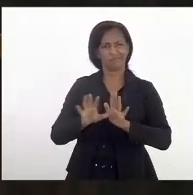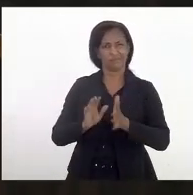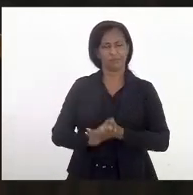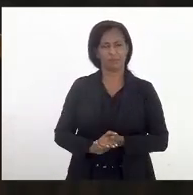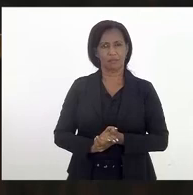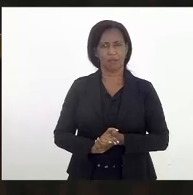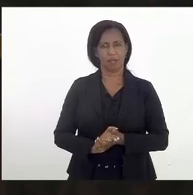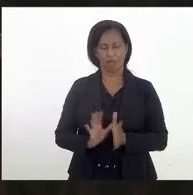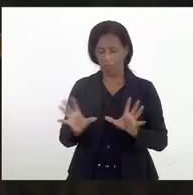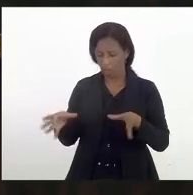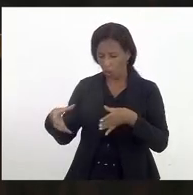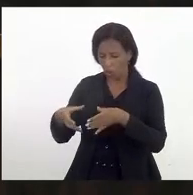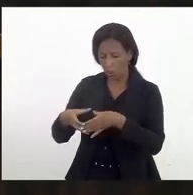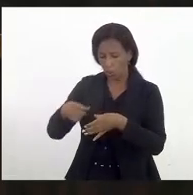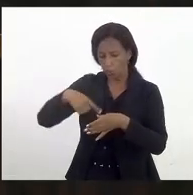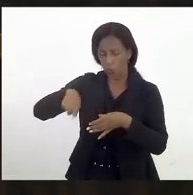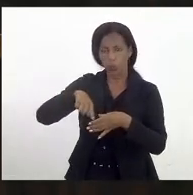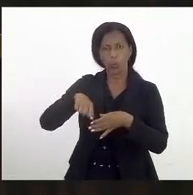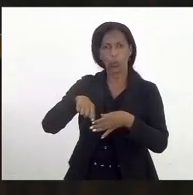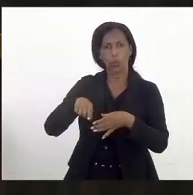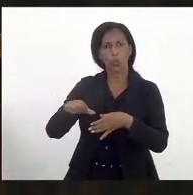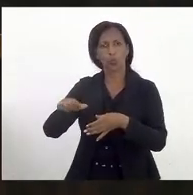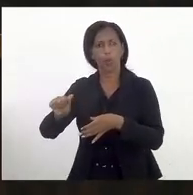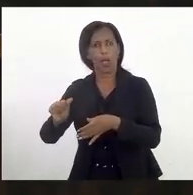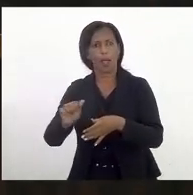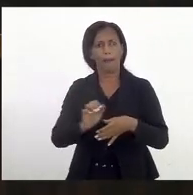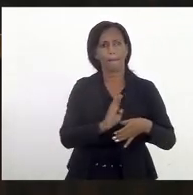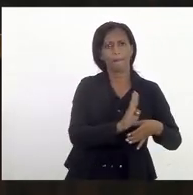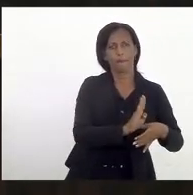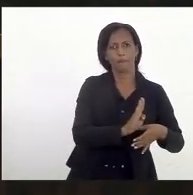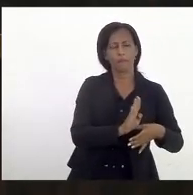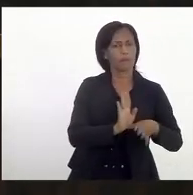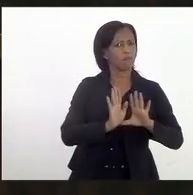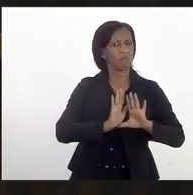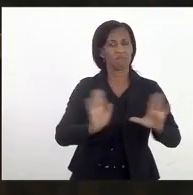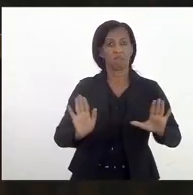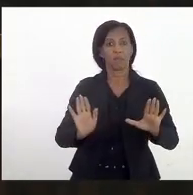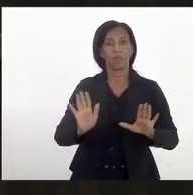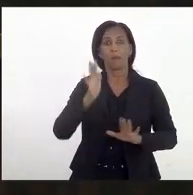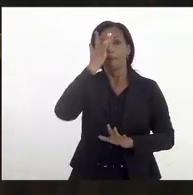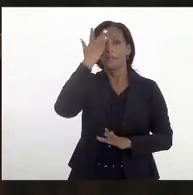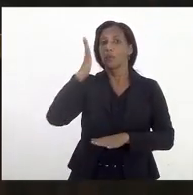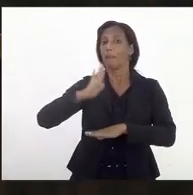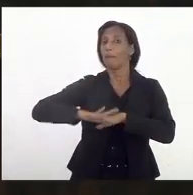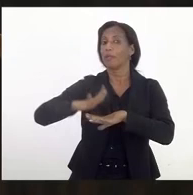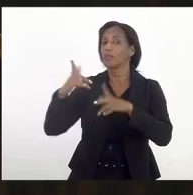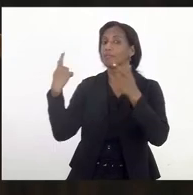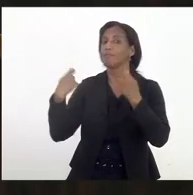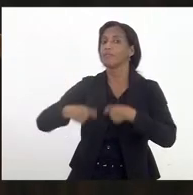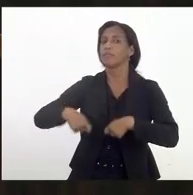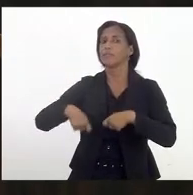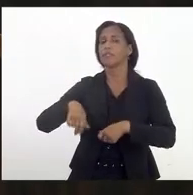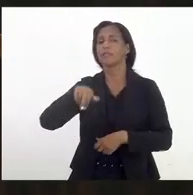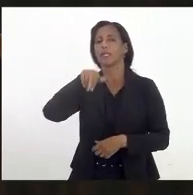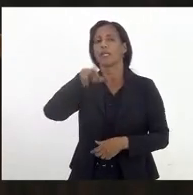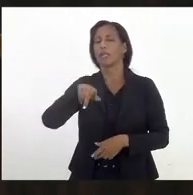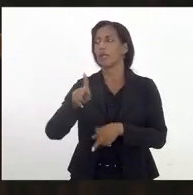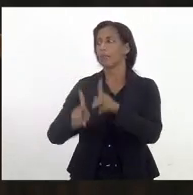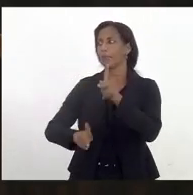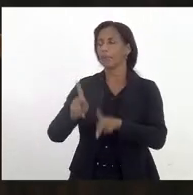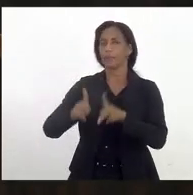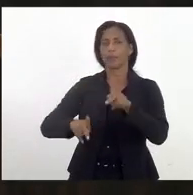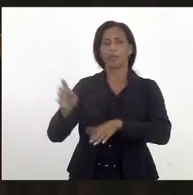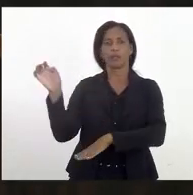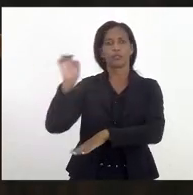e para grupos aob estamos aqui para fazer para quem mais precisa quem mais precisa é a população do estado do Rio de Janeiro